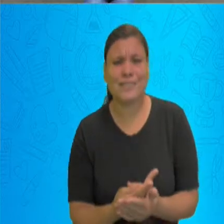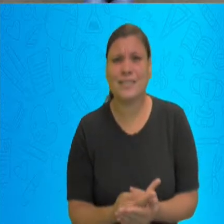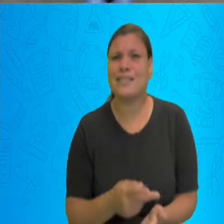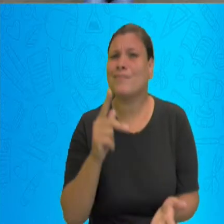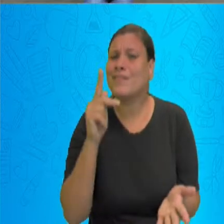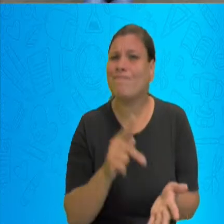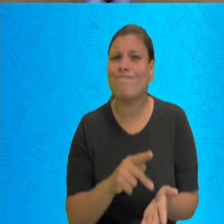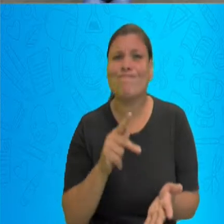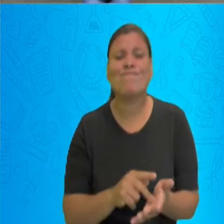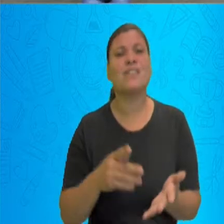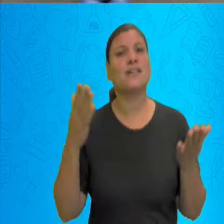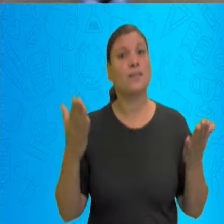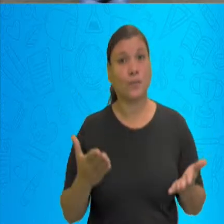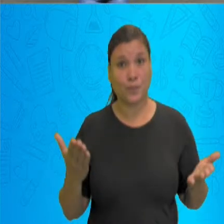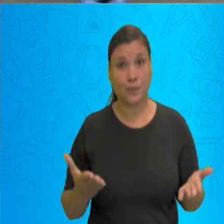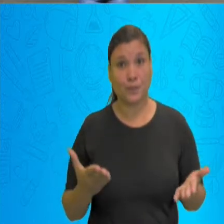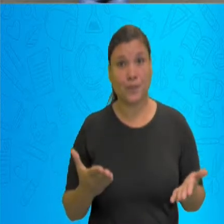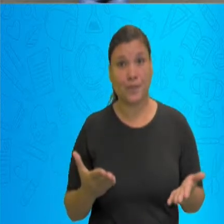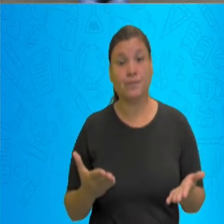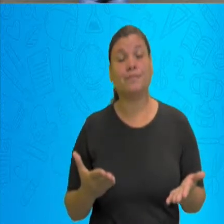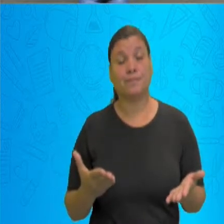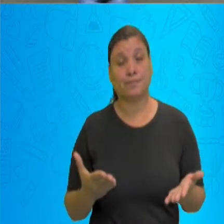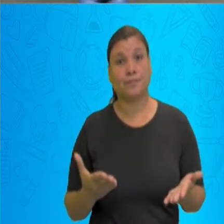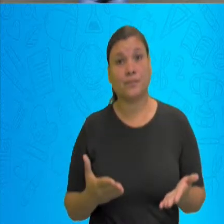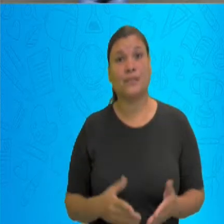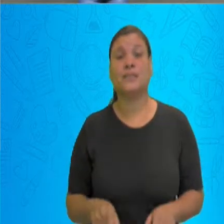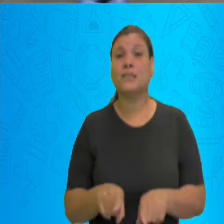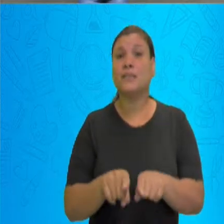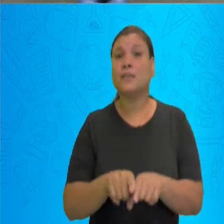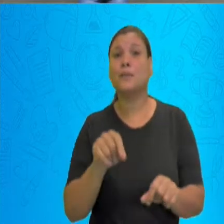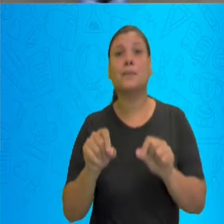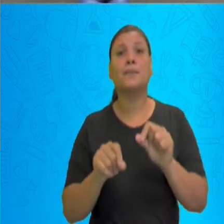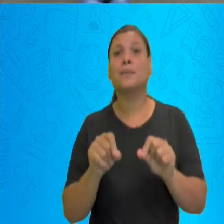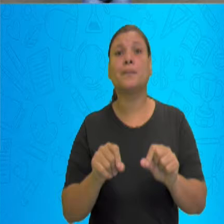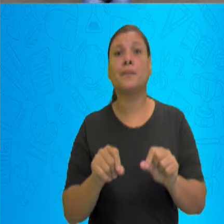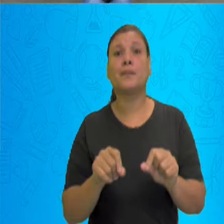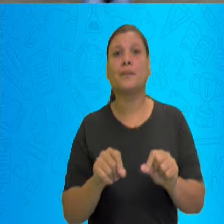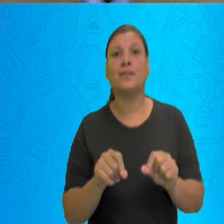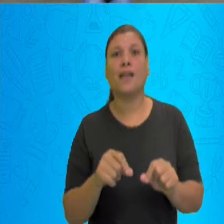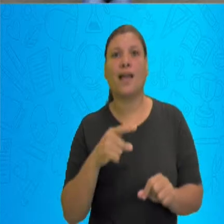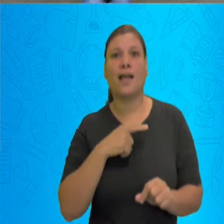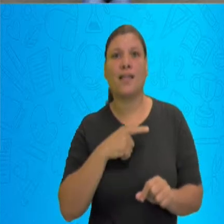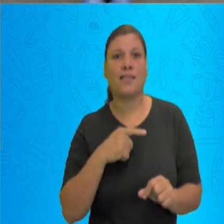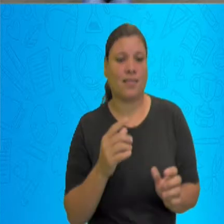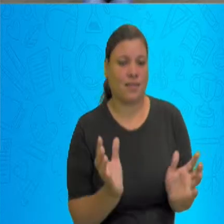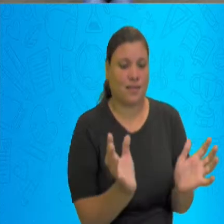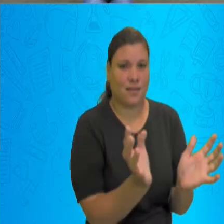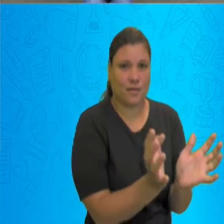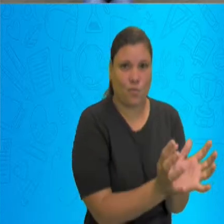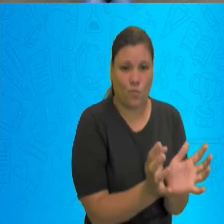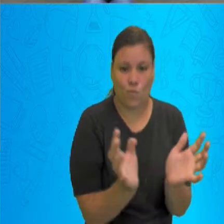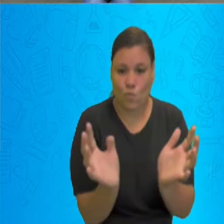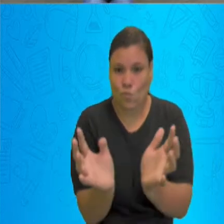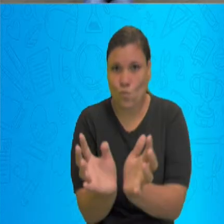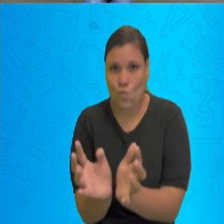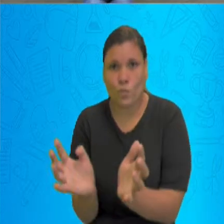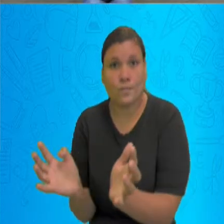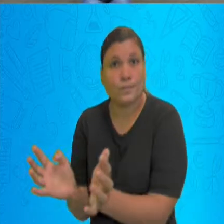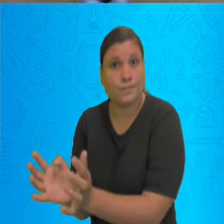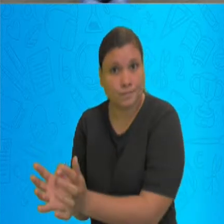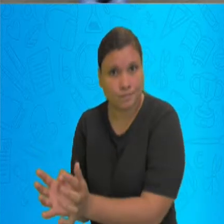Aprendemos que o modo indicativo apresenta-se nos 3 tempos verbais: presente, pretérito,